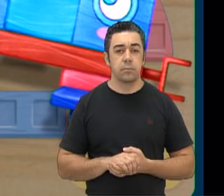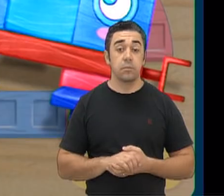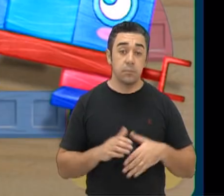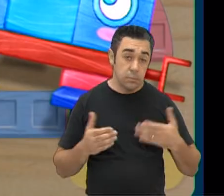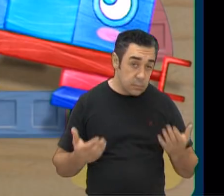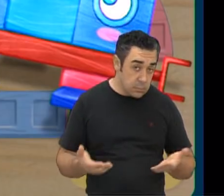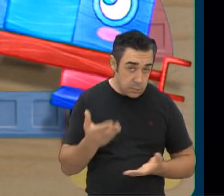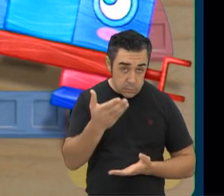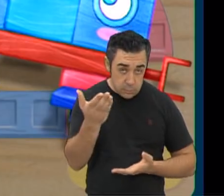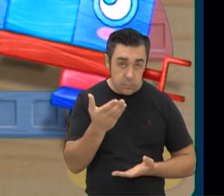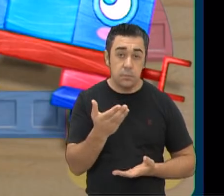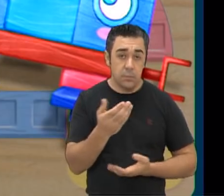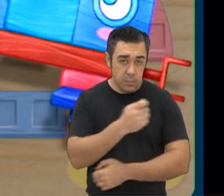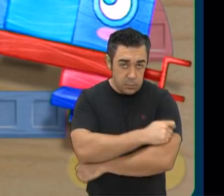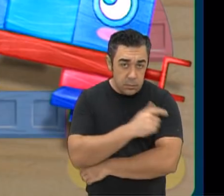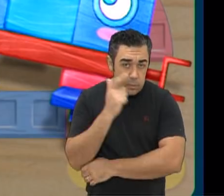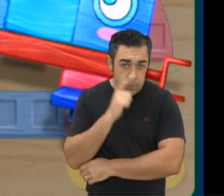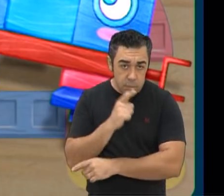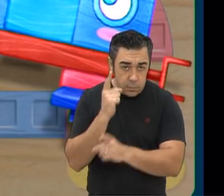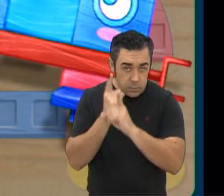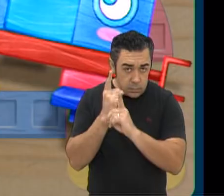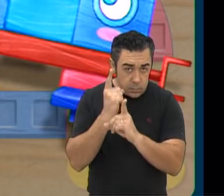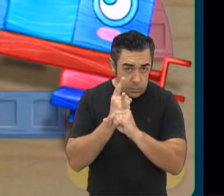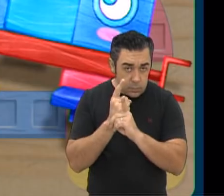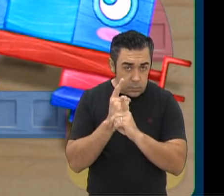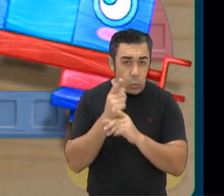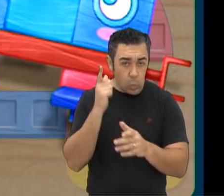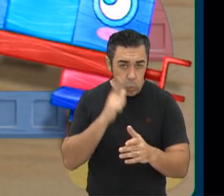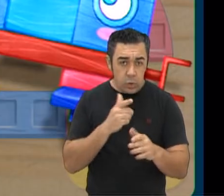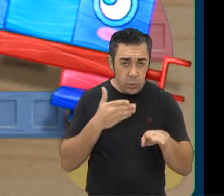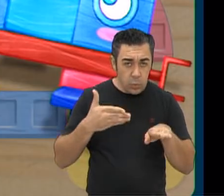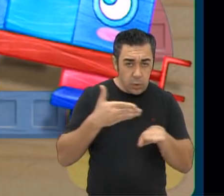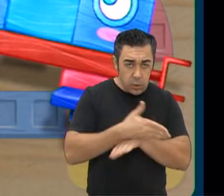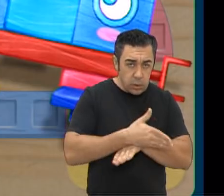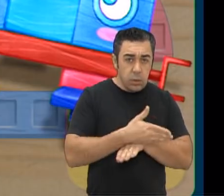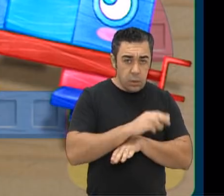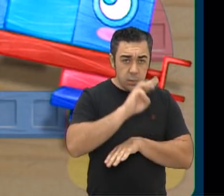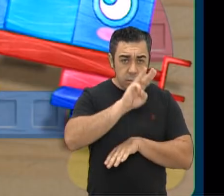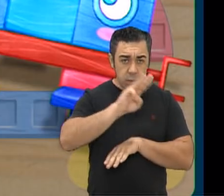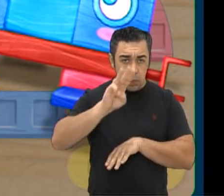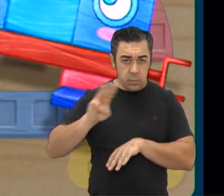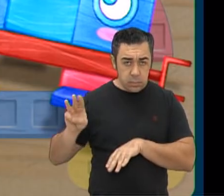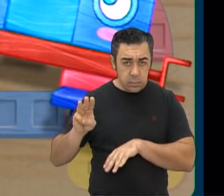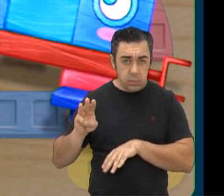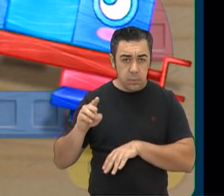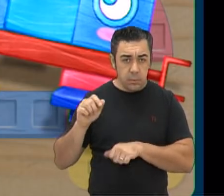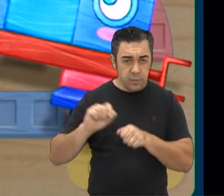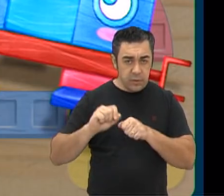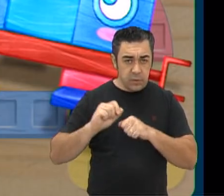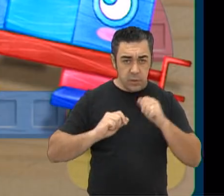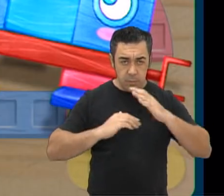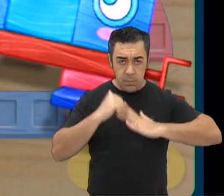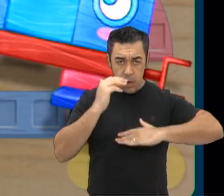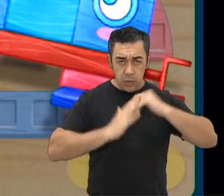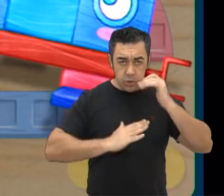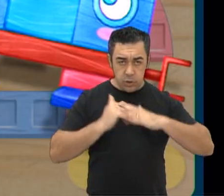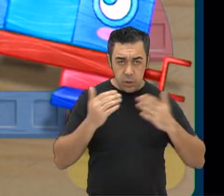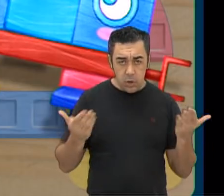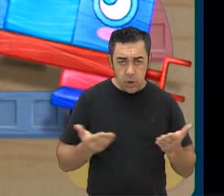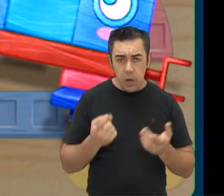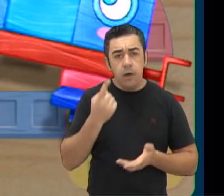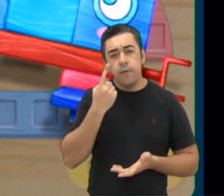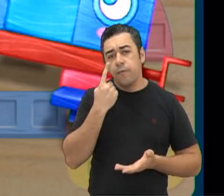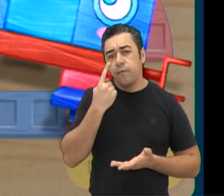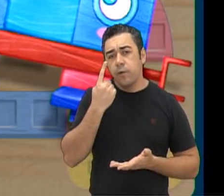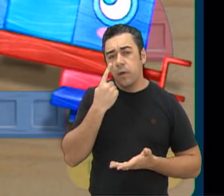Então, alunos, conseguiram identificar lá, abrir o site para que a gente possa fazer essa prática da ferramenta? Veja,